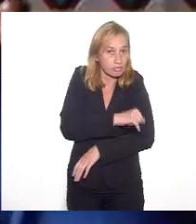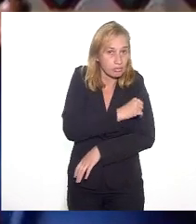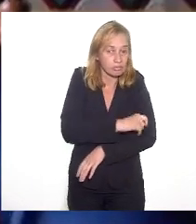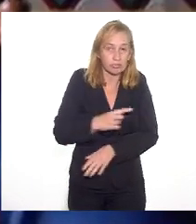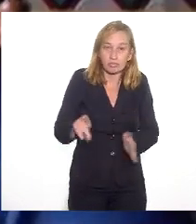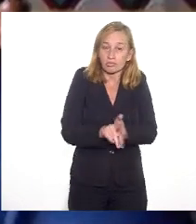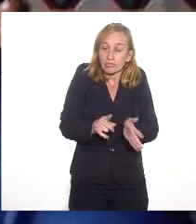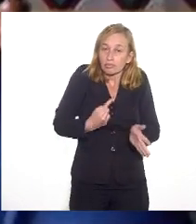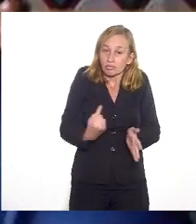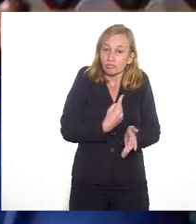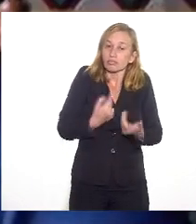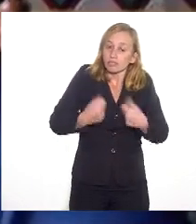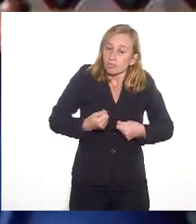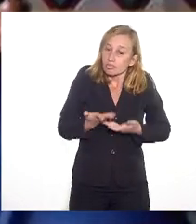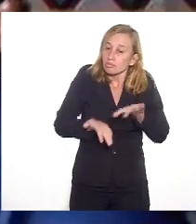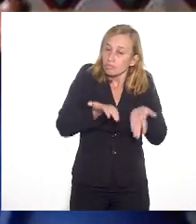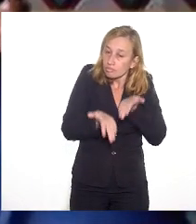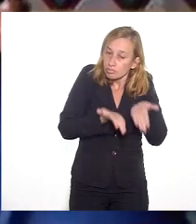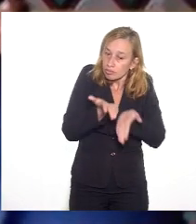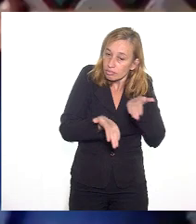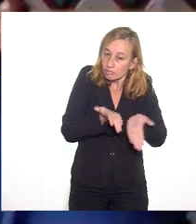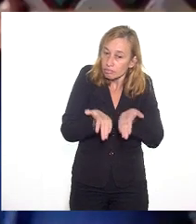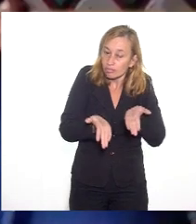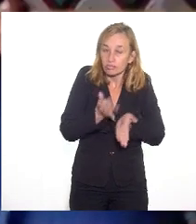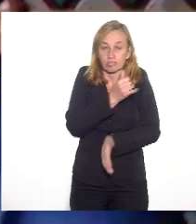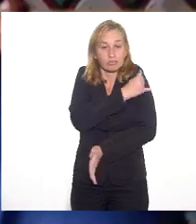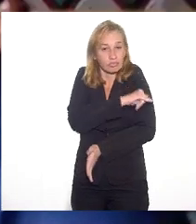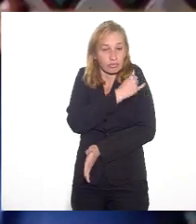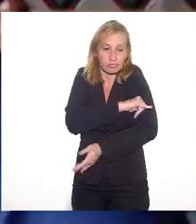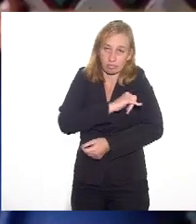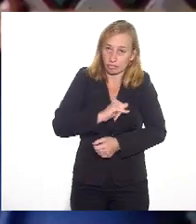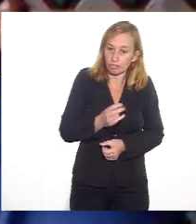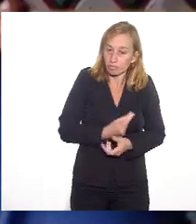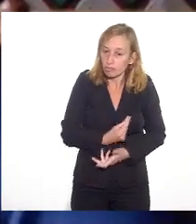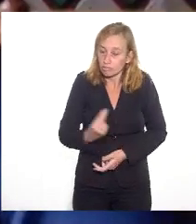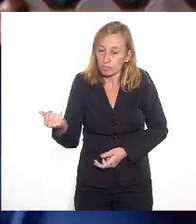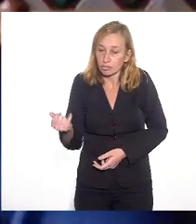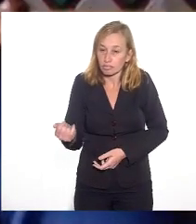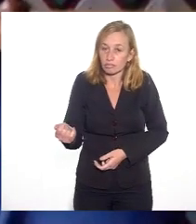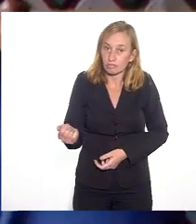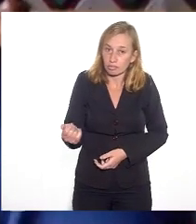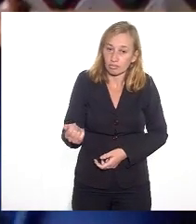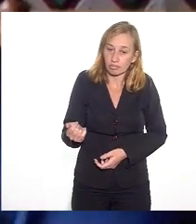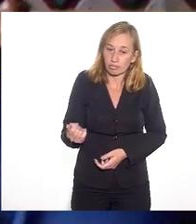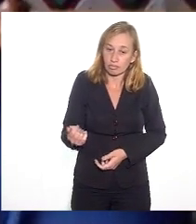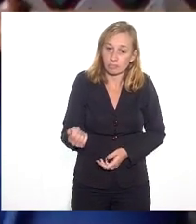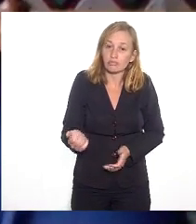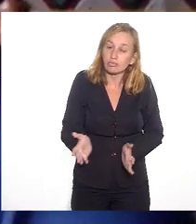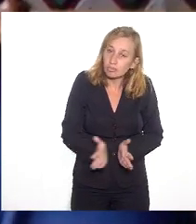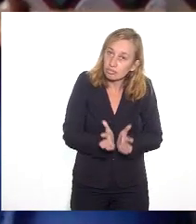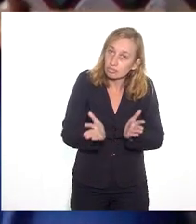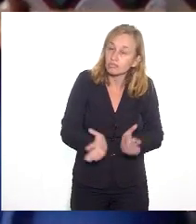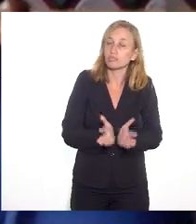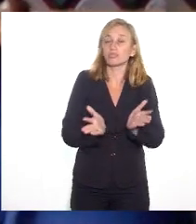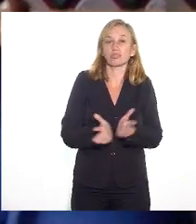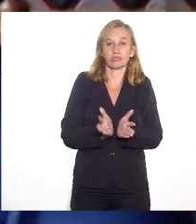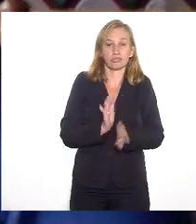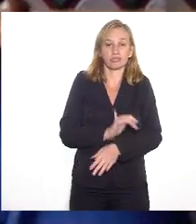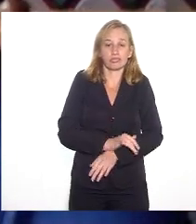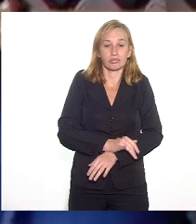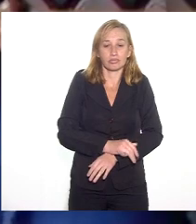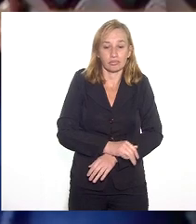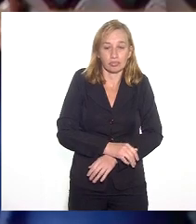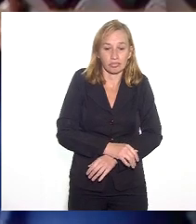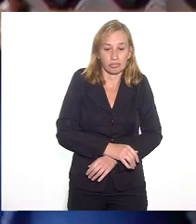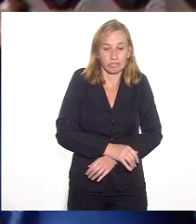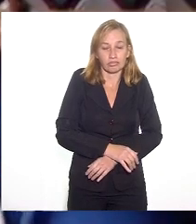a gente precisa continuar centrando forças para que a gente saia dessa imposição, dessa camisa de força, dessa